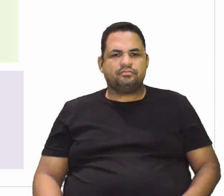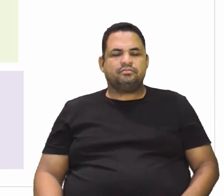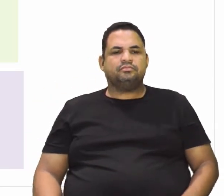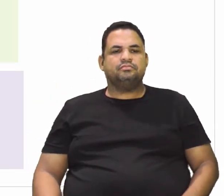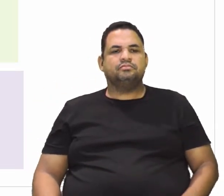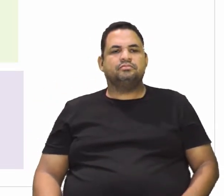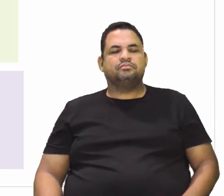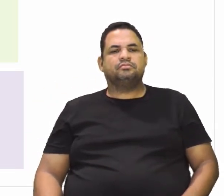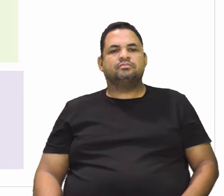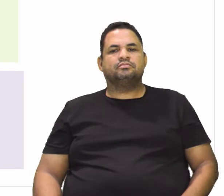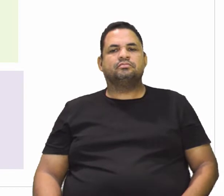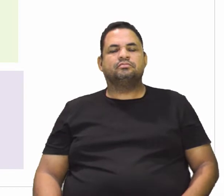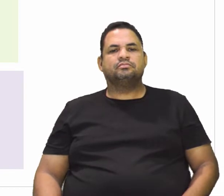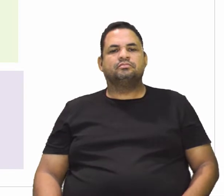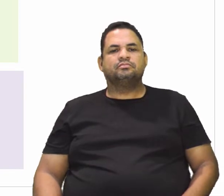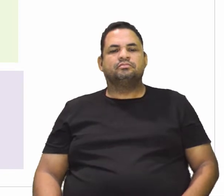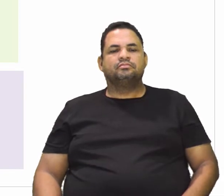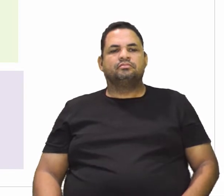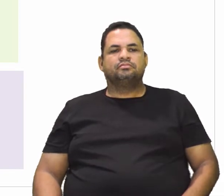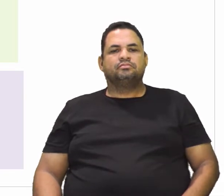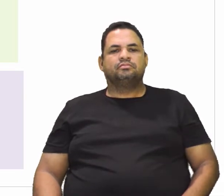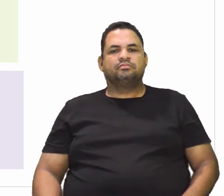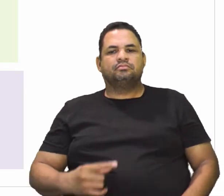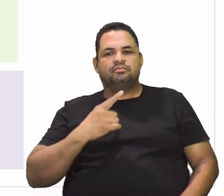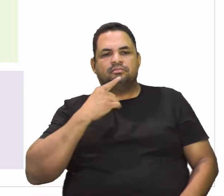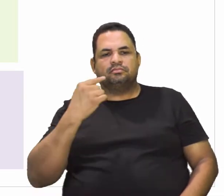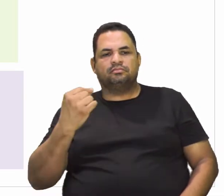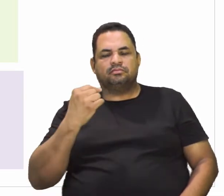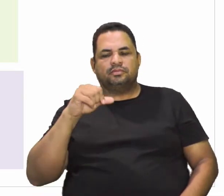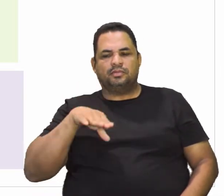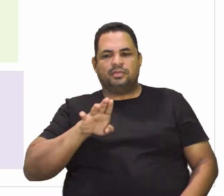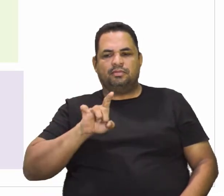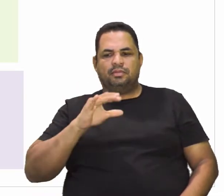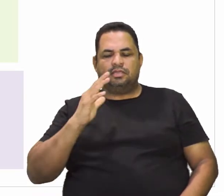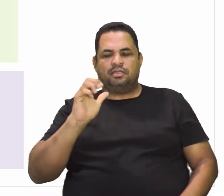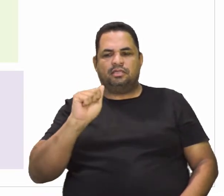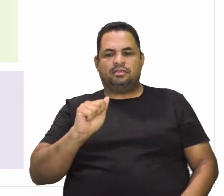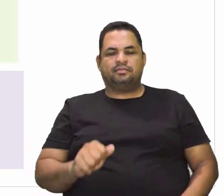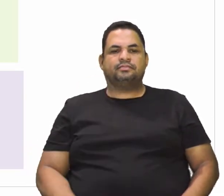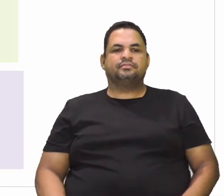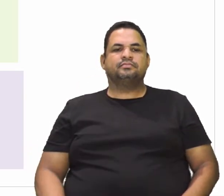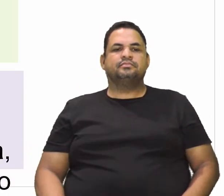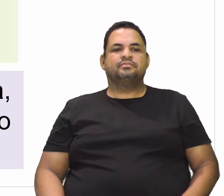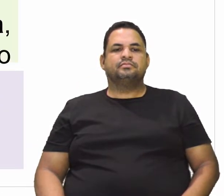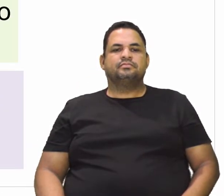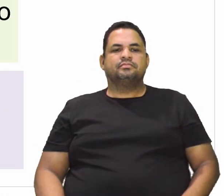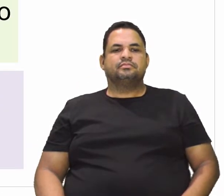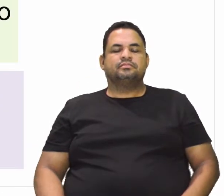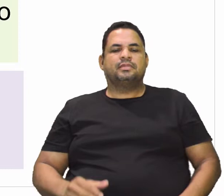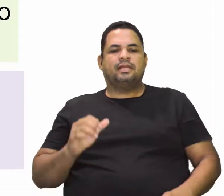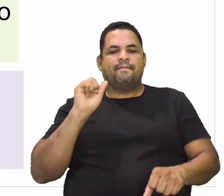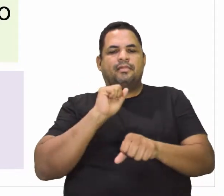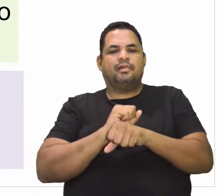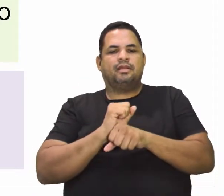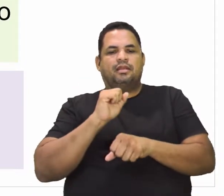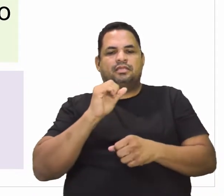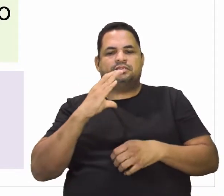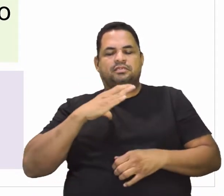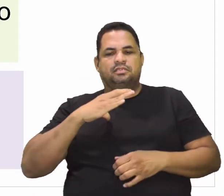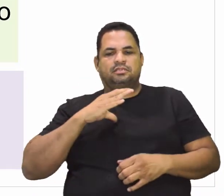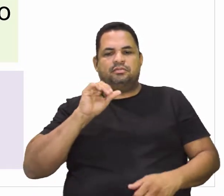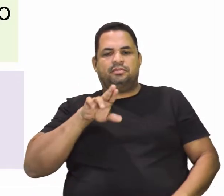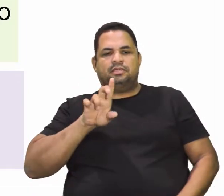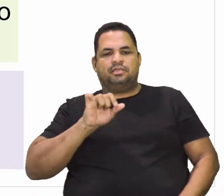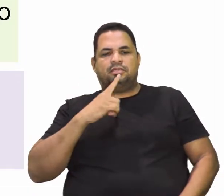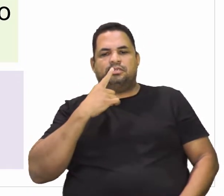Ele foge, sai de Meca, vai parar em Medina. Essa